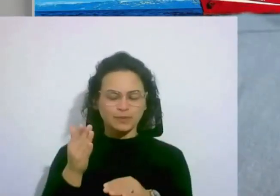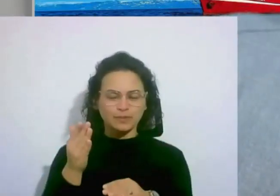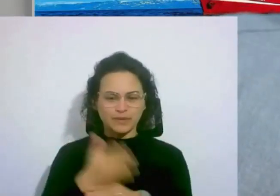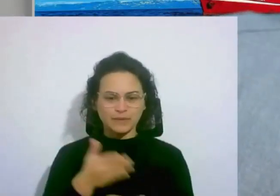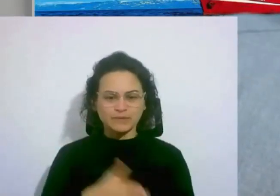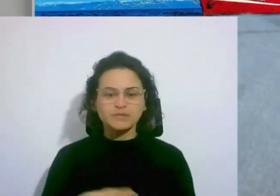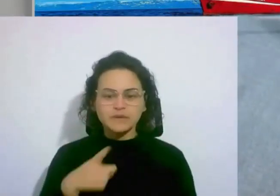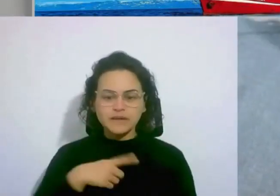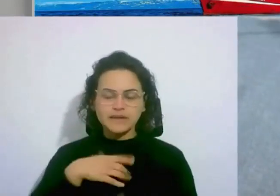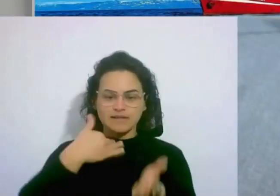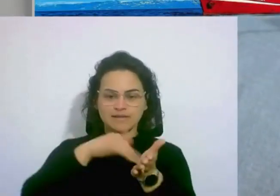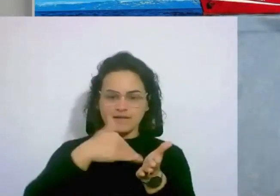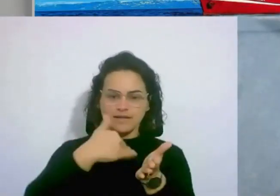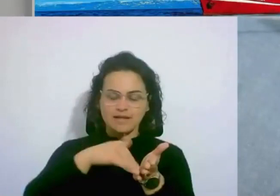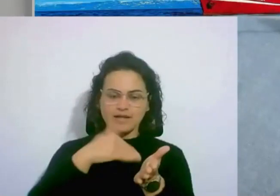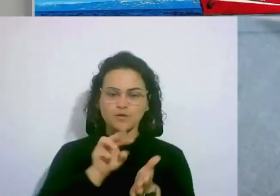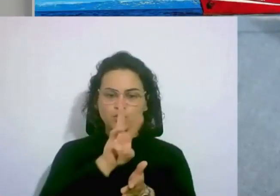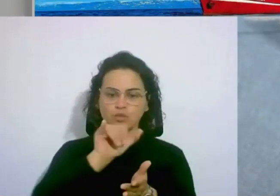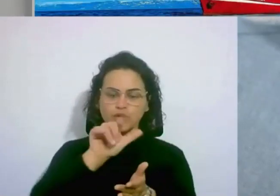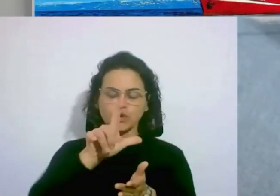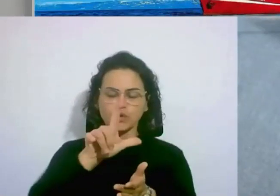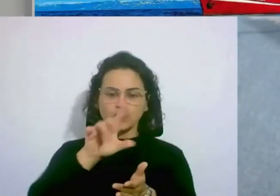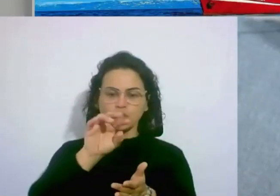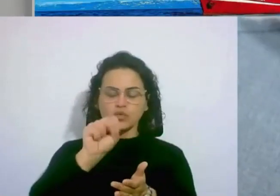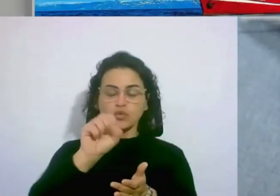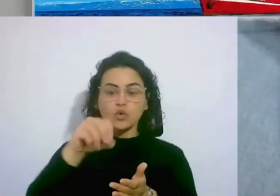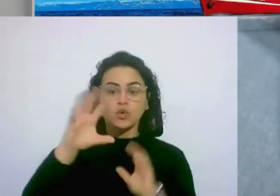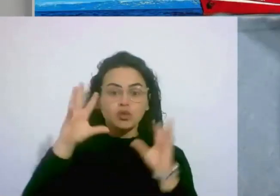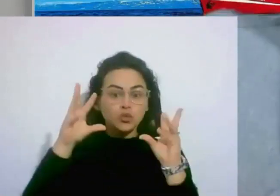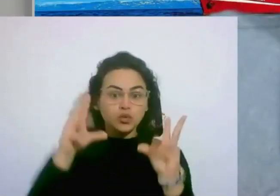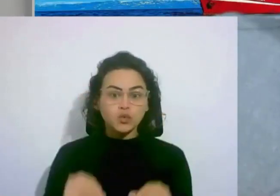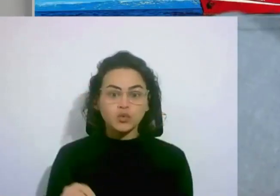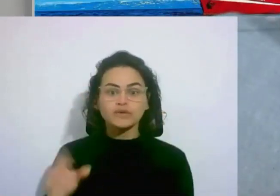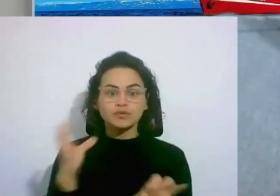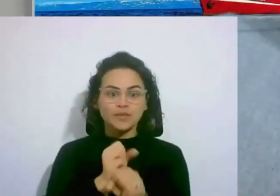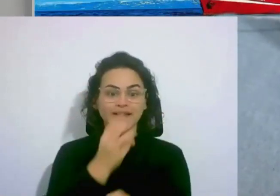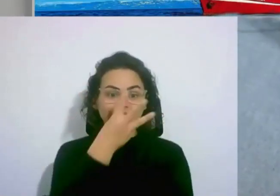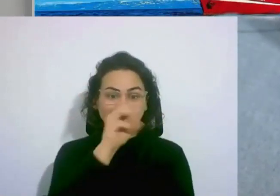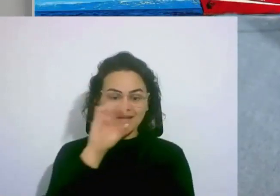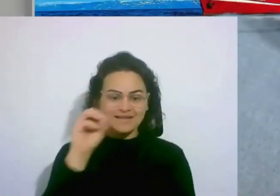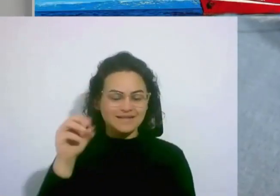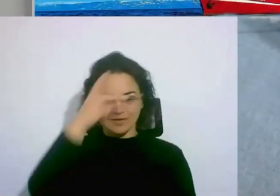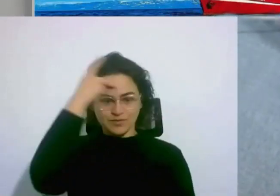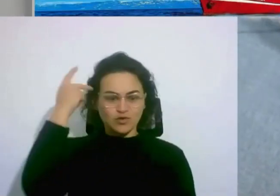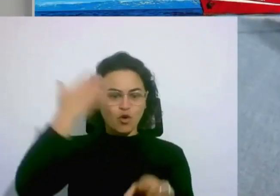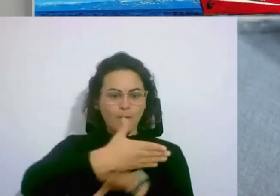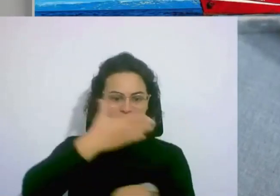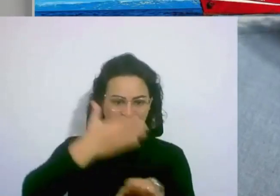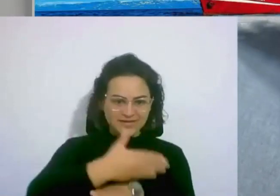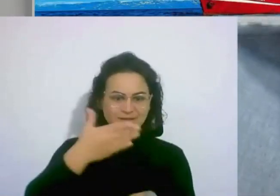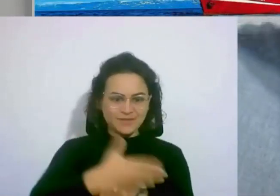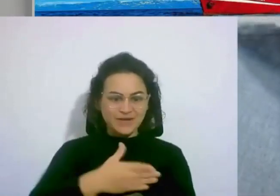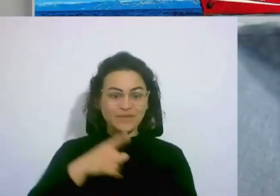está randomicamente lá rodando o nome de todos, são mais de 300 participantes nesse momento, tivemos uma